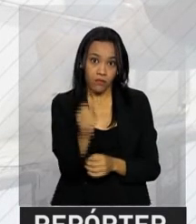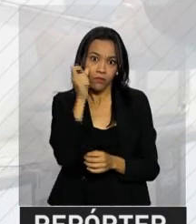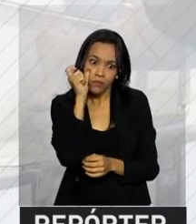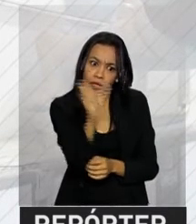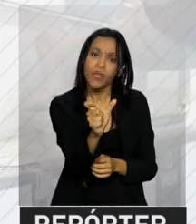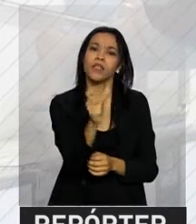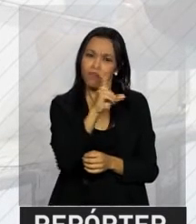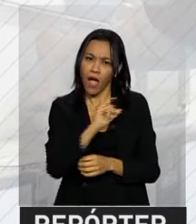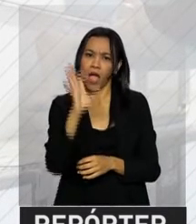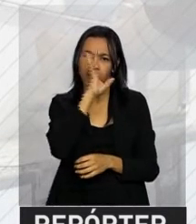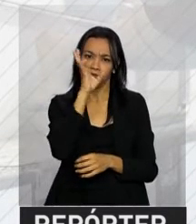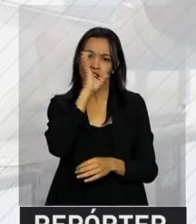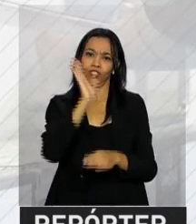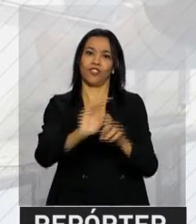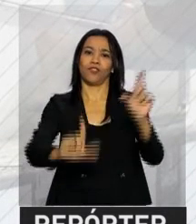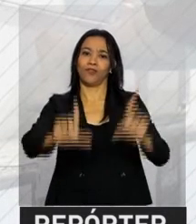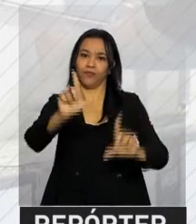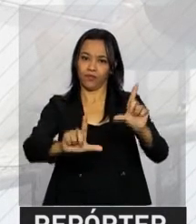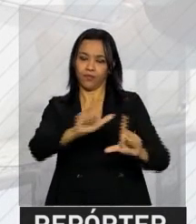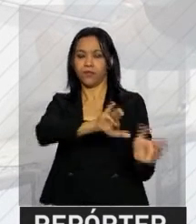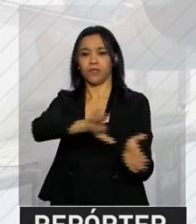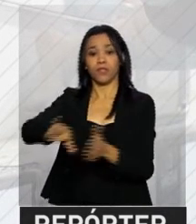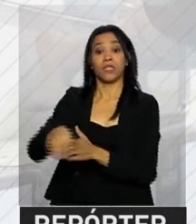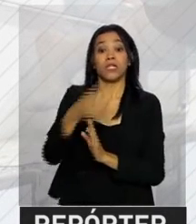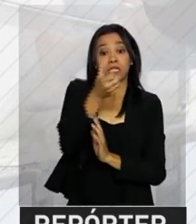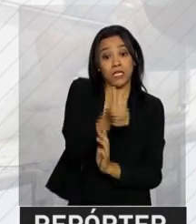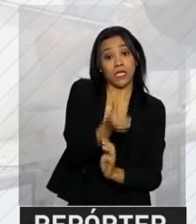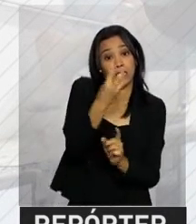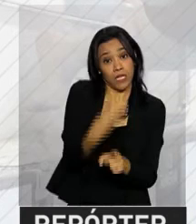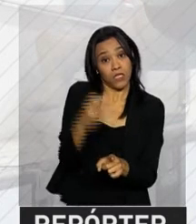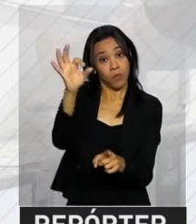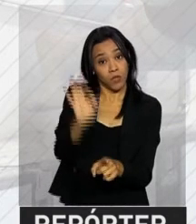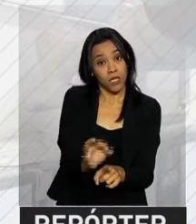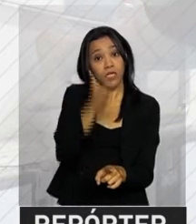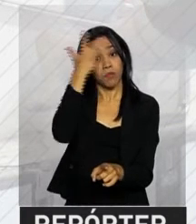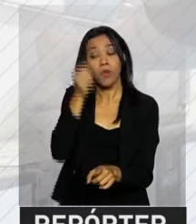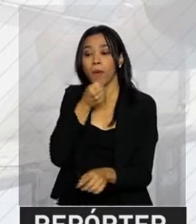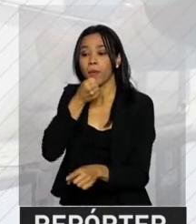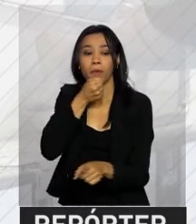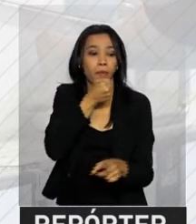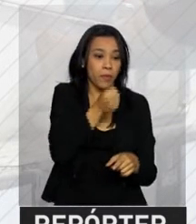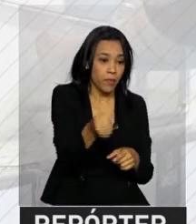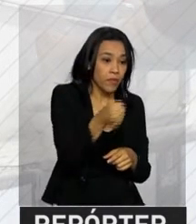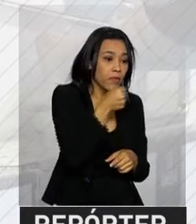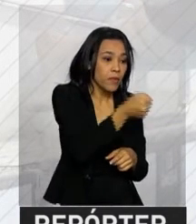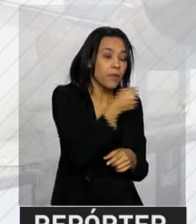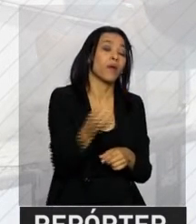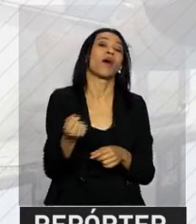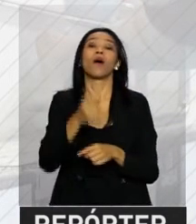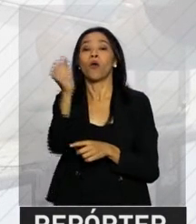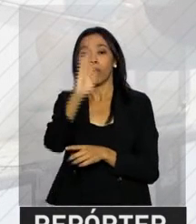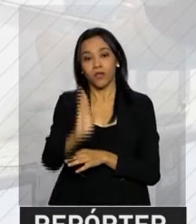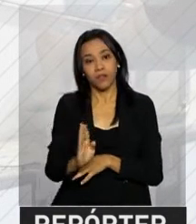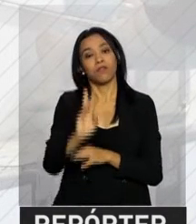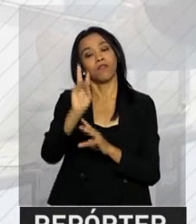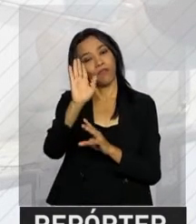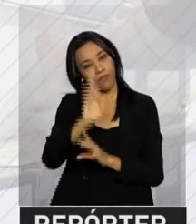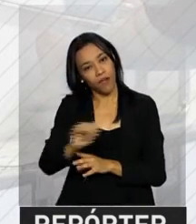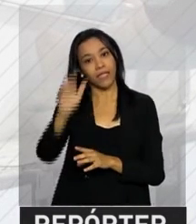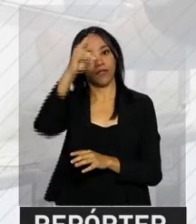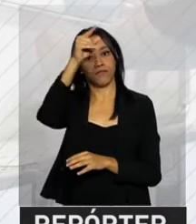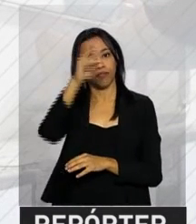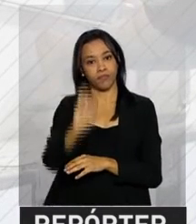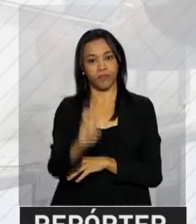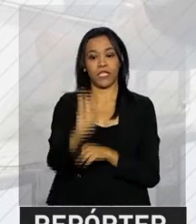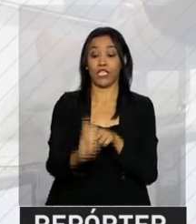acompanhar os atletas e para 63% dos entrevistados o país vai encerrar a edição paralímpico em quinto